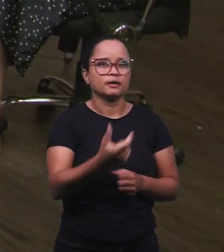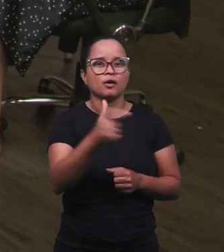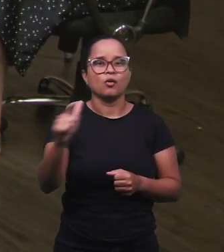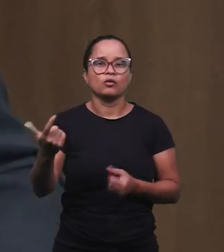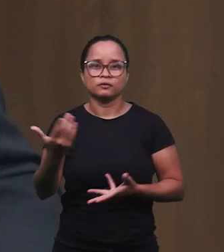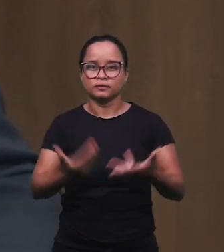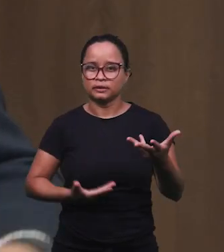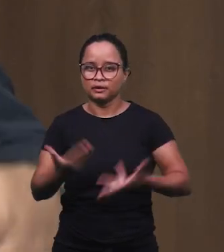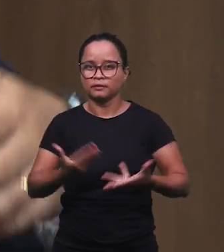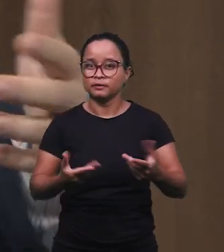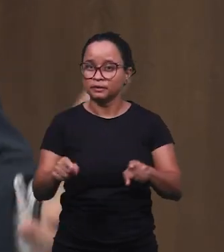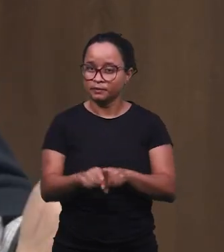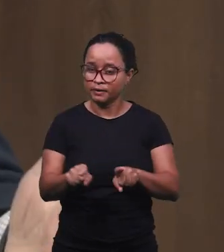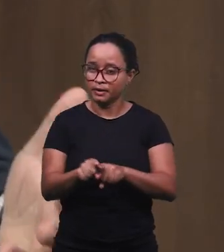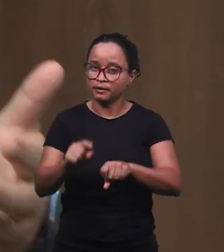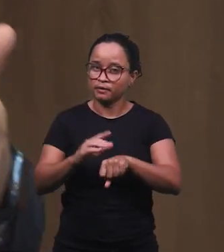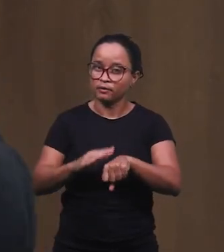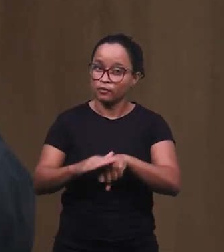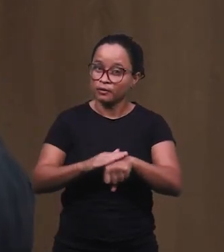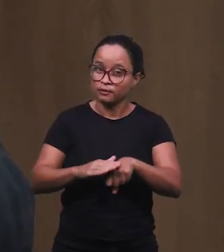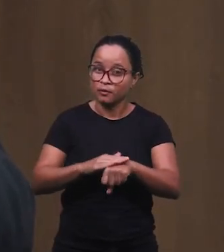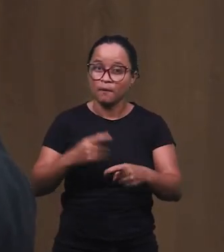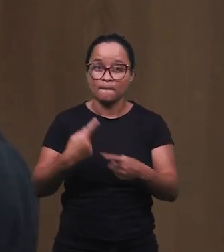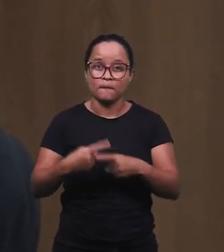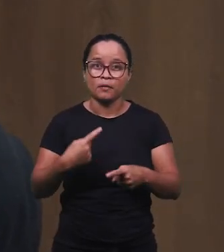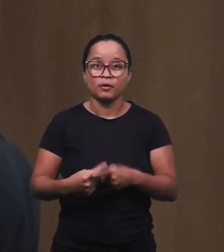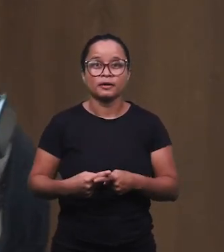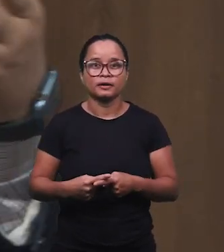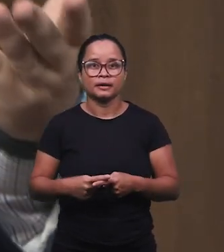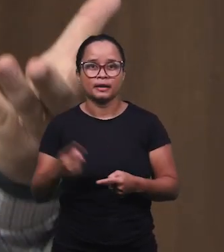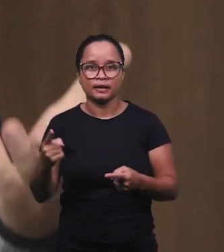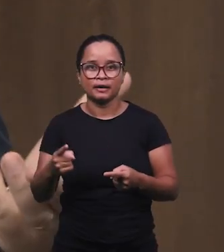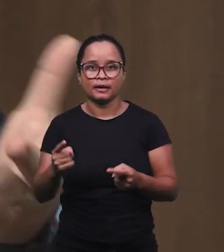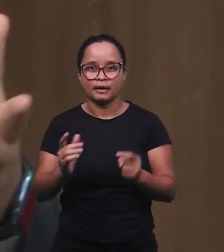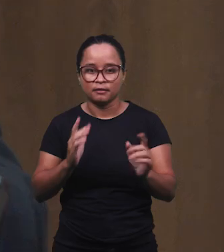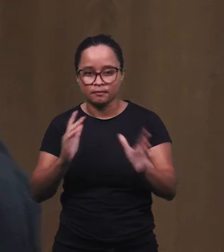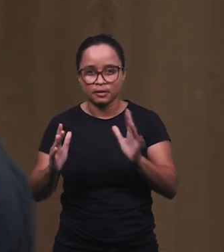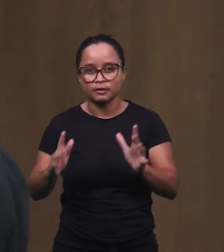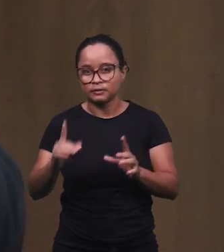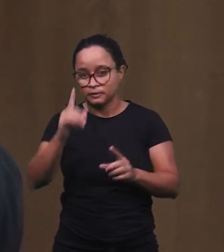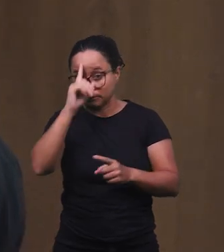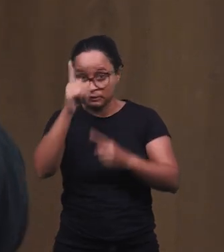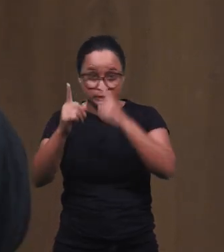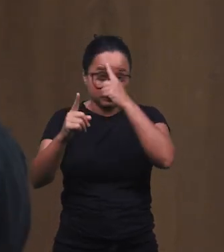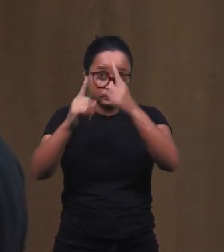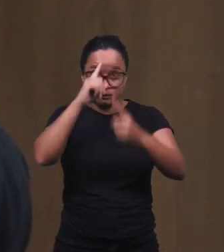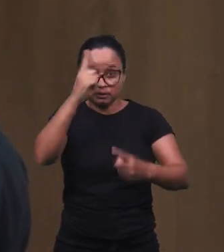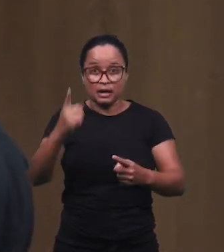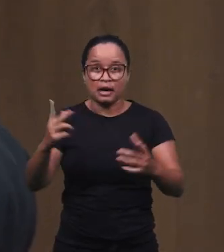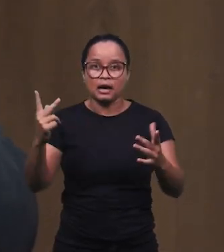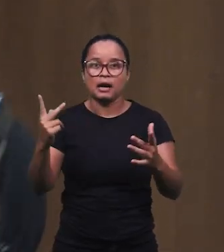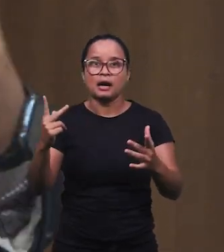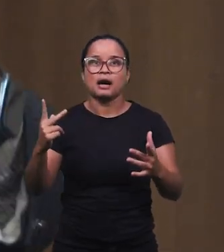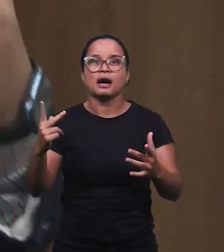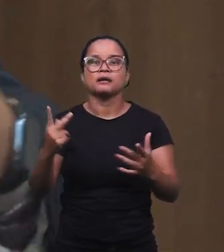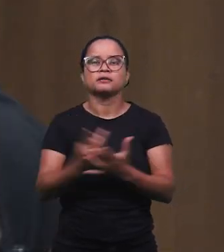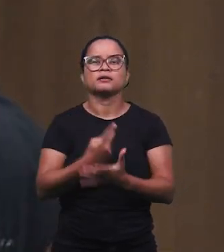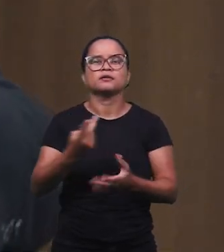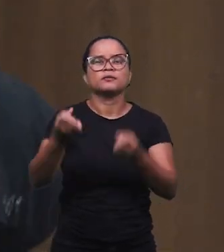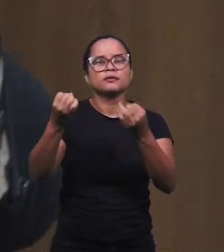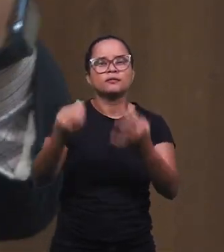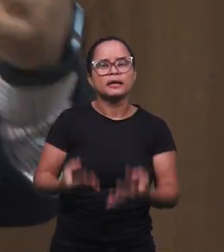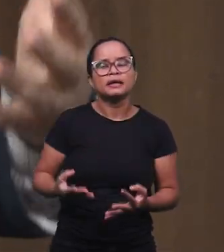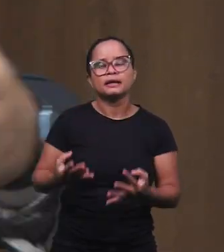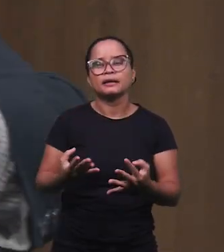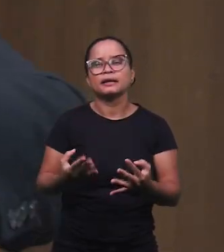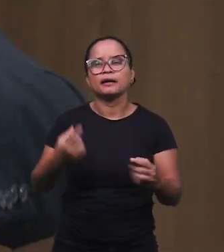aproveitando outros irmãos também, conversando sobre isso, porque esse processo criativo, essa parte criativa, ela acontece muito quando você fala sobre